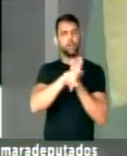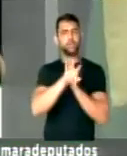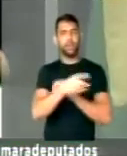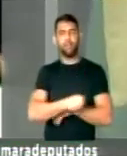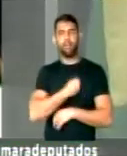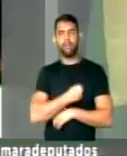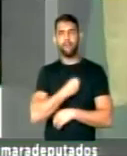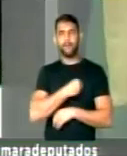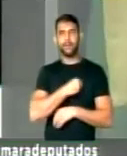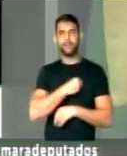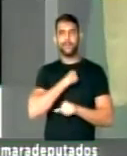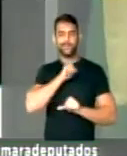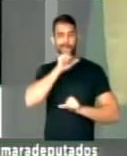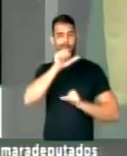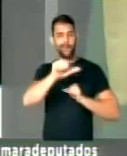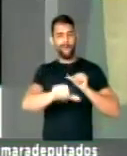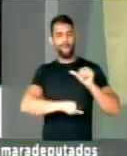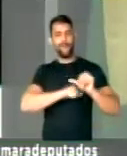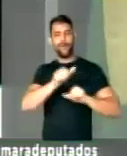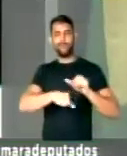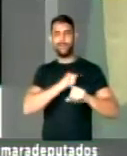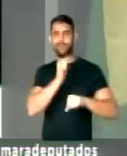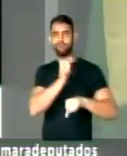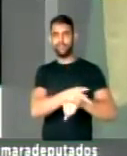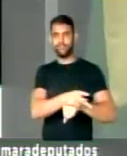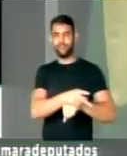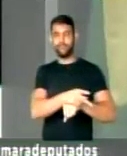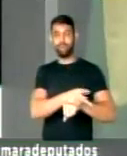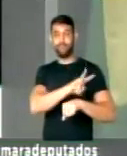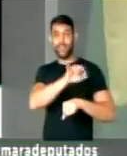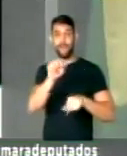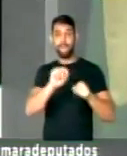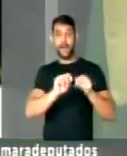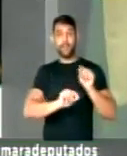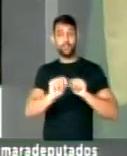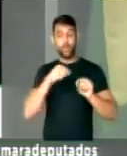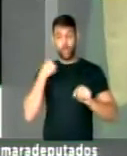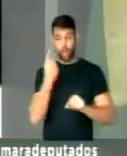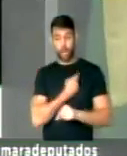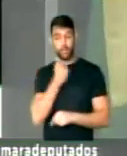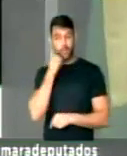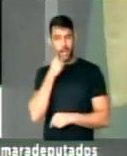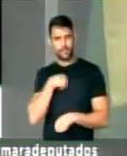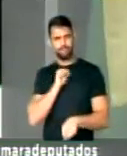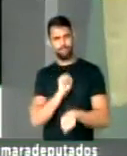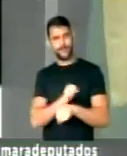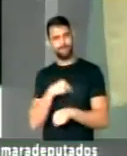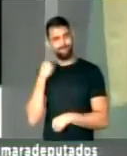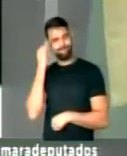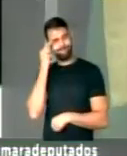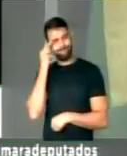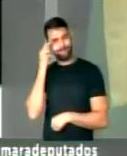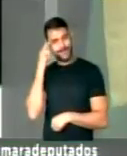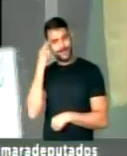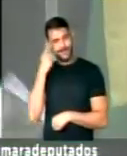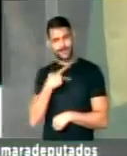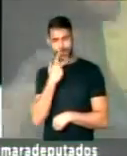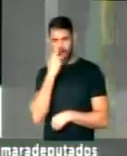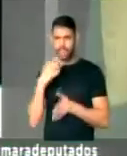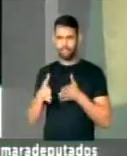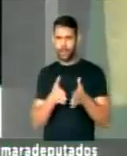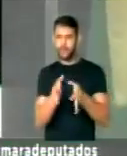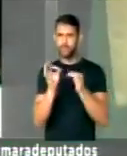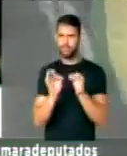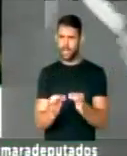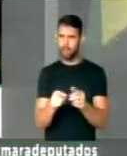através desta reforma da Previdência que faz com que nós pensemos, será que estamos no rumo